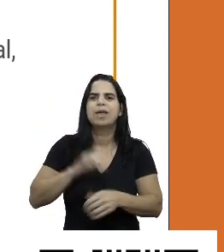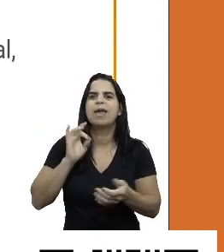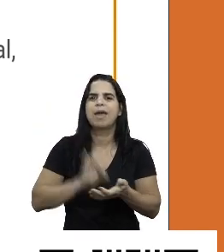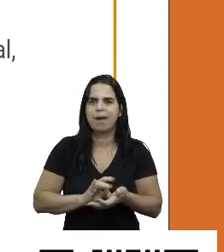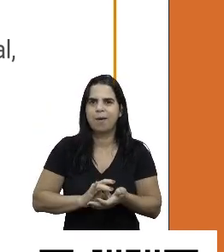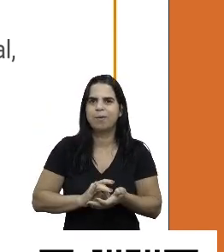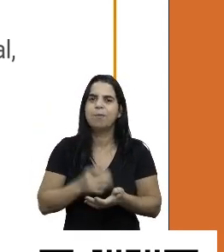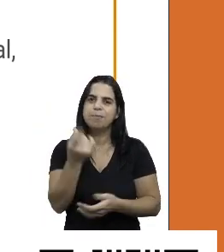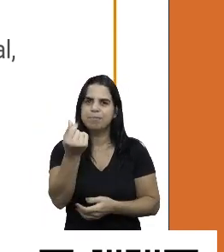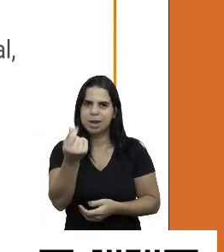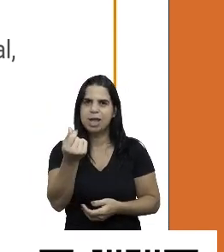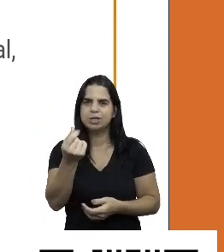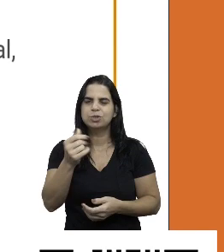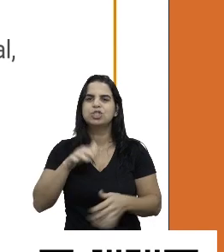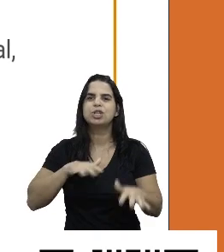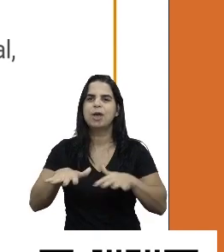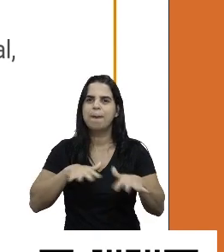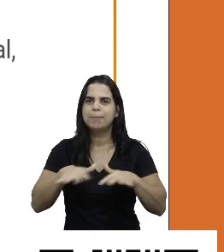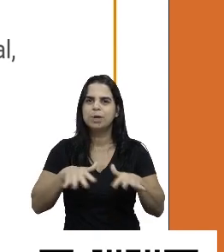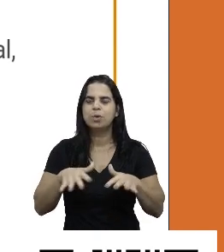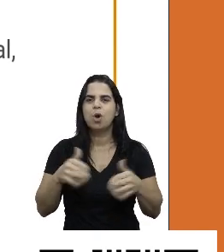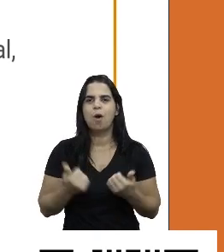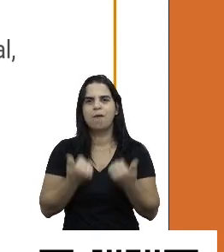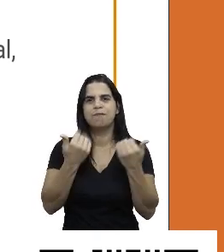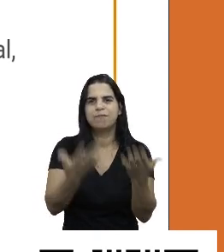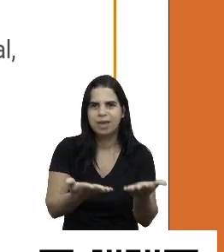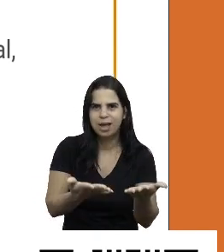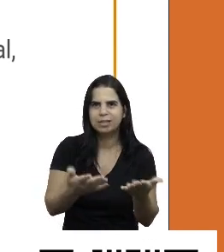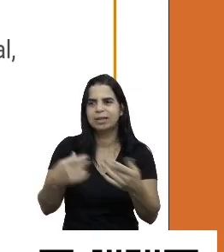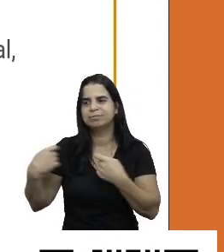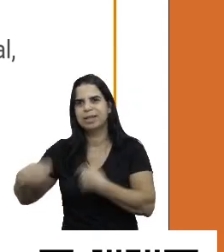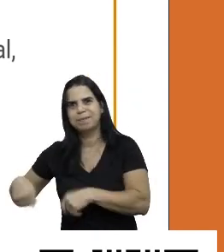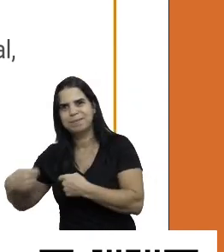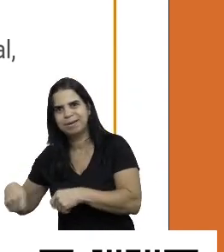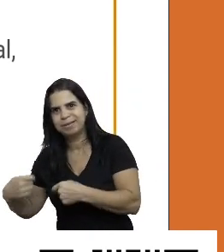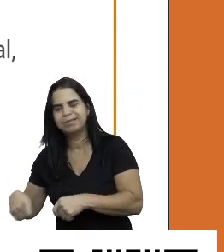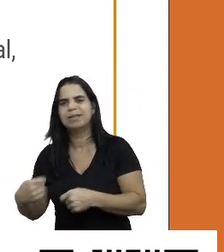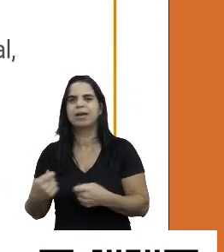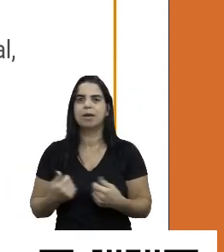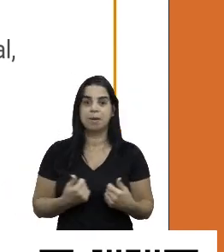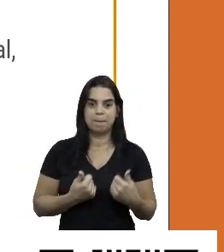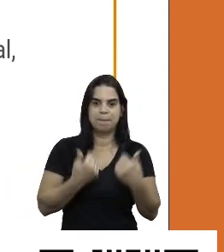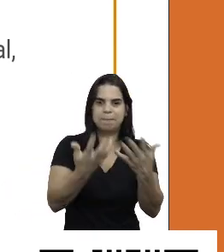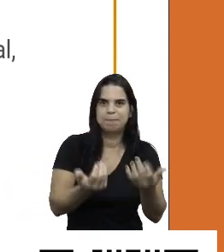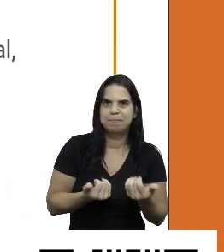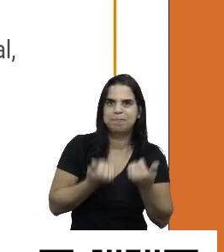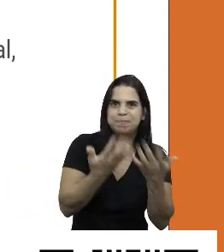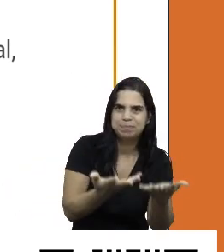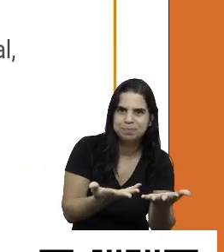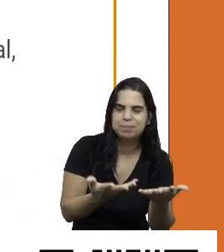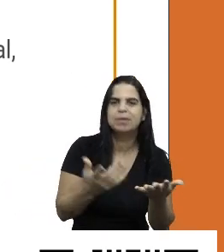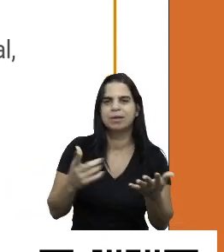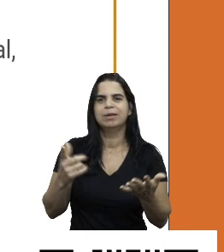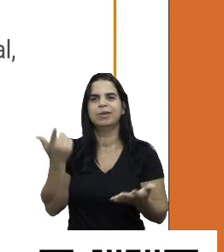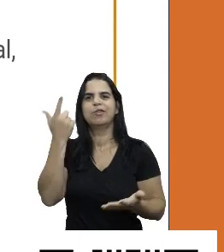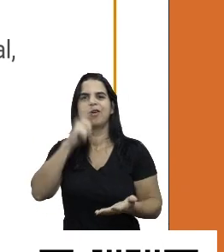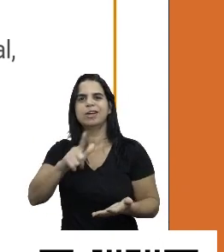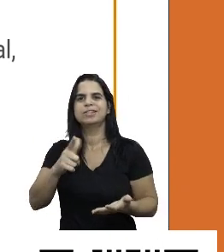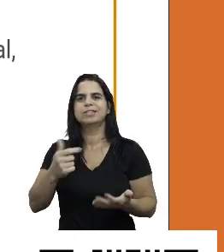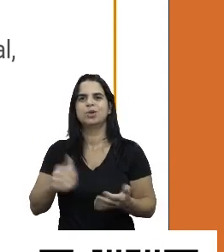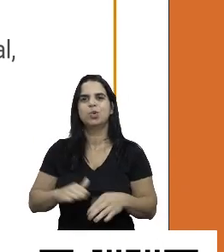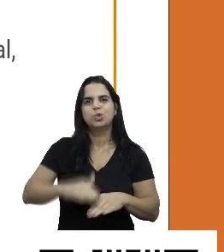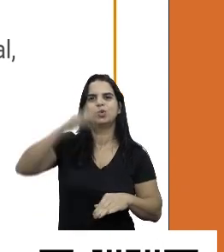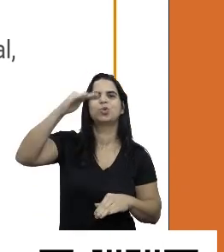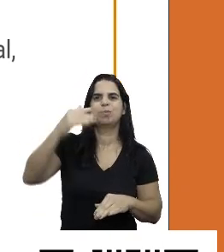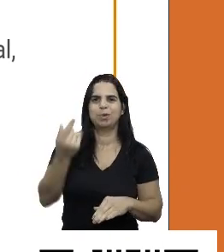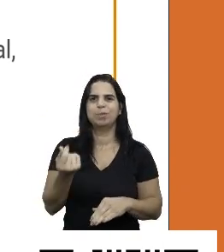isso aqui então é oferta e demanda se eu tenho muito mais demanda do que eu tenho oferta eu consigo subir o preço e ganhar uma melhor margem